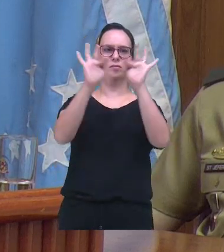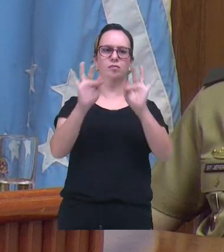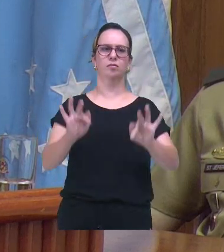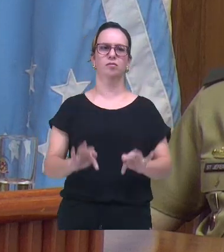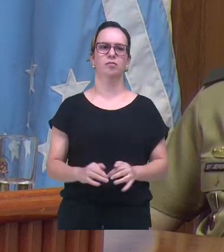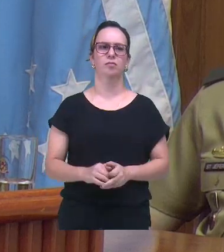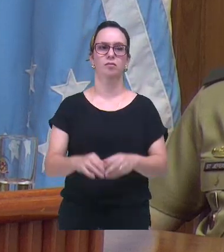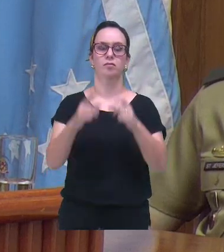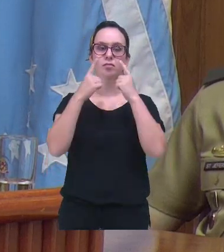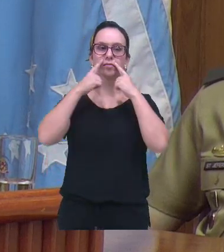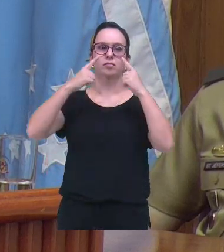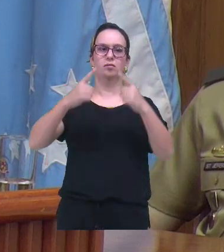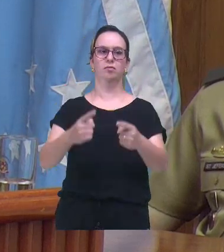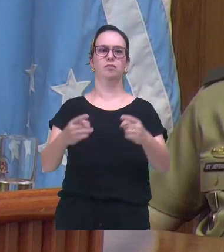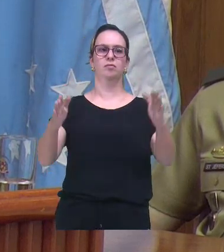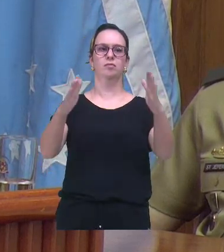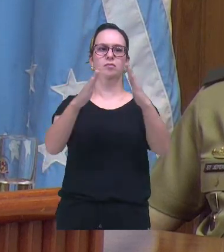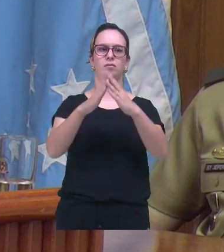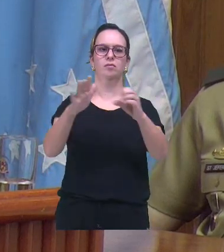essa casa lotada.